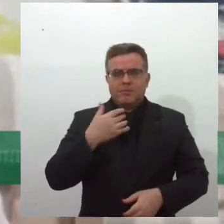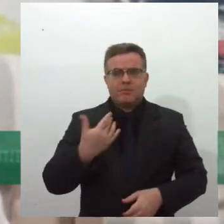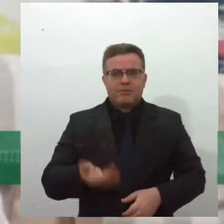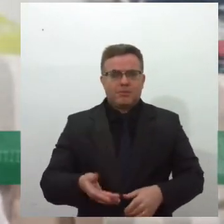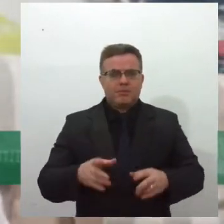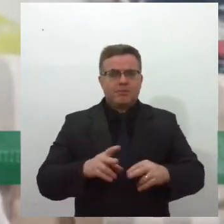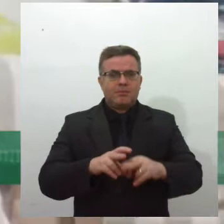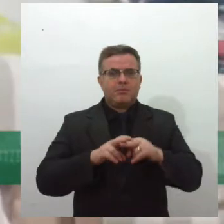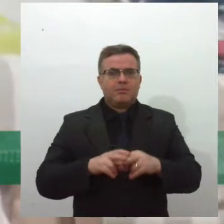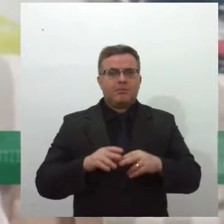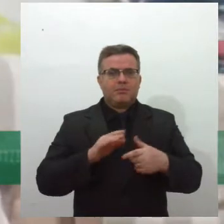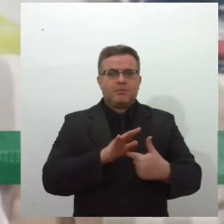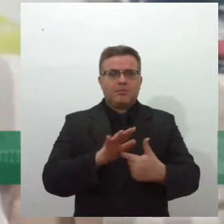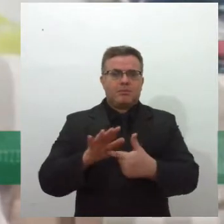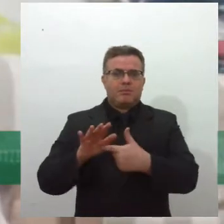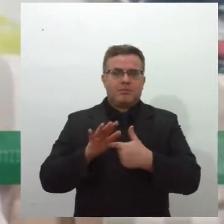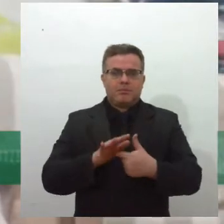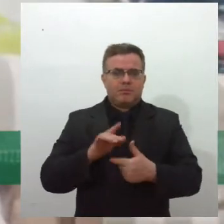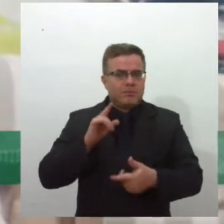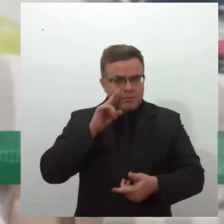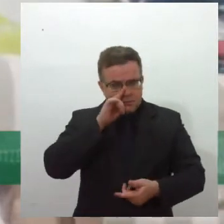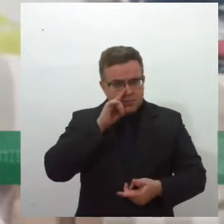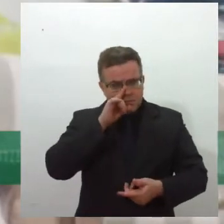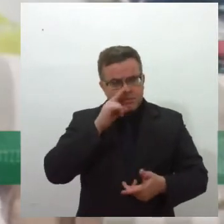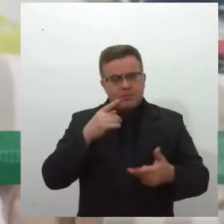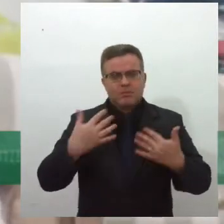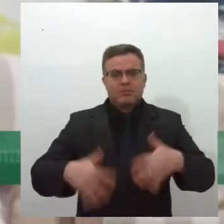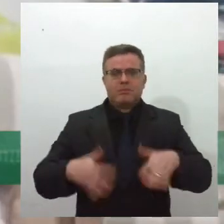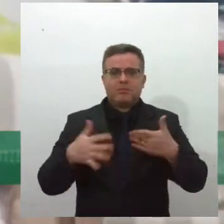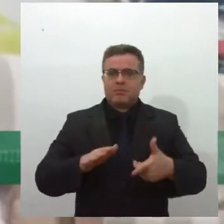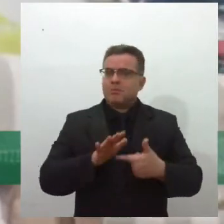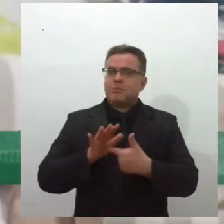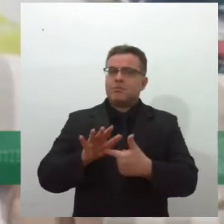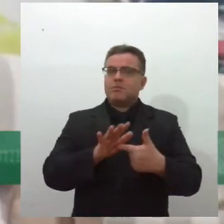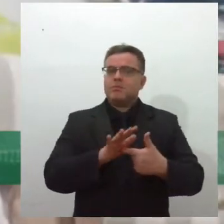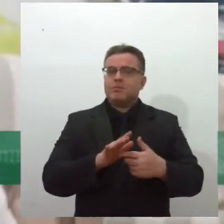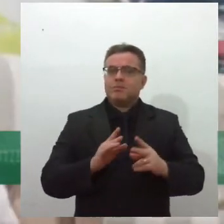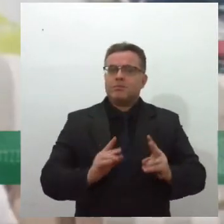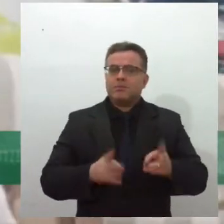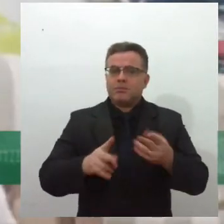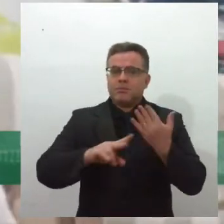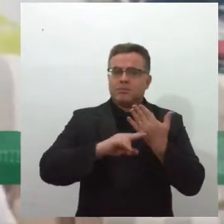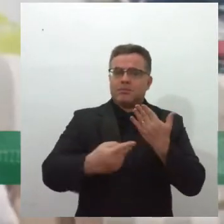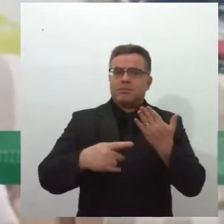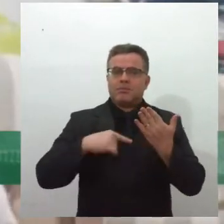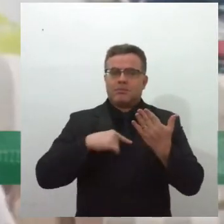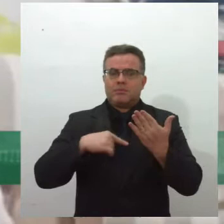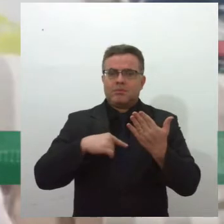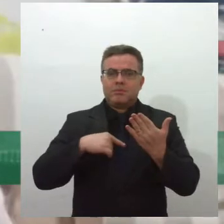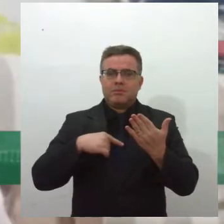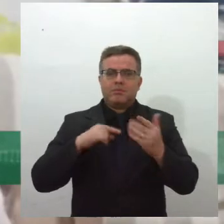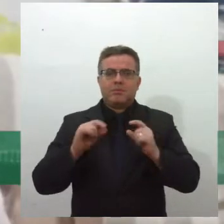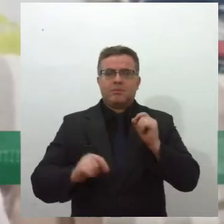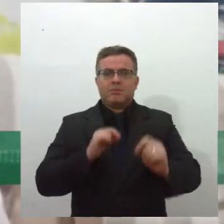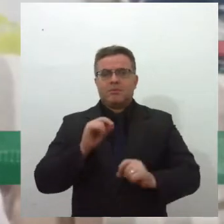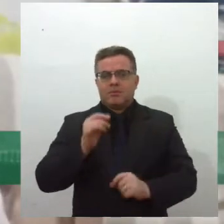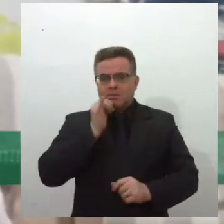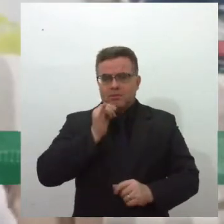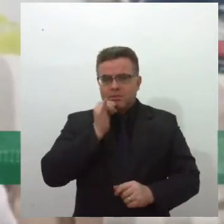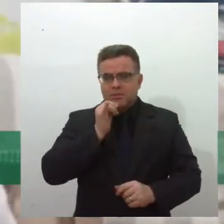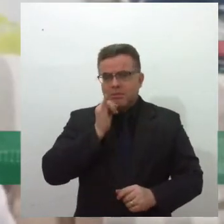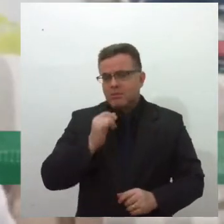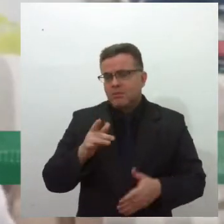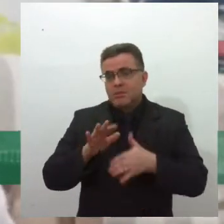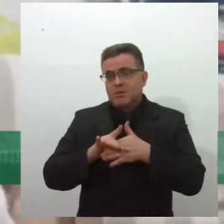faz que você tenha formas mais graves e, com isso, a maior oportunidade, quando sobrevive, de ter sequelas. Alguns exemplos dessas sequelas, por